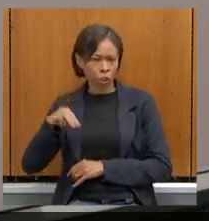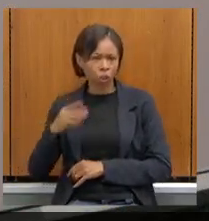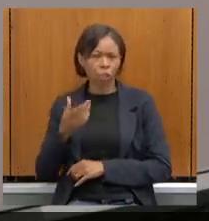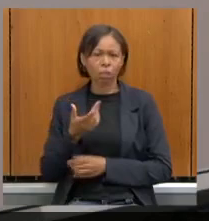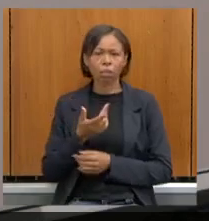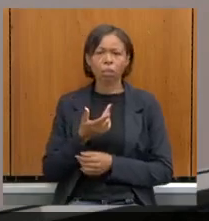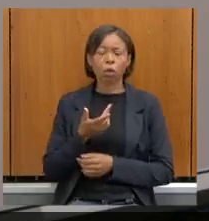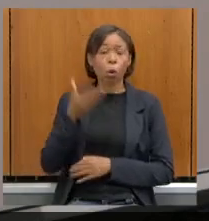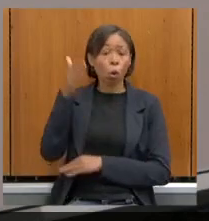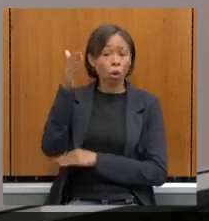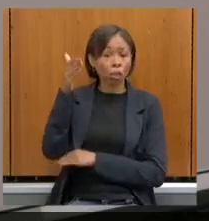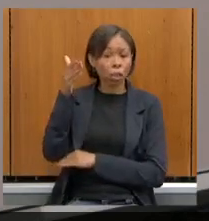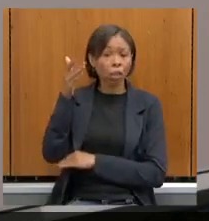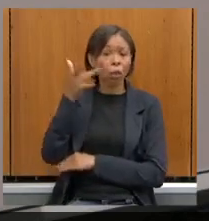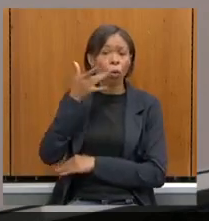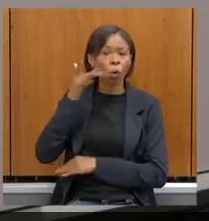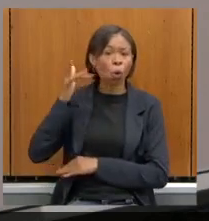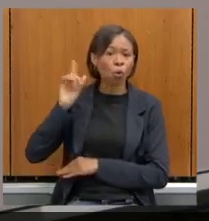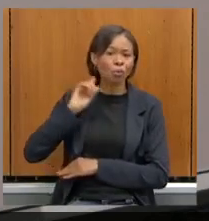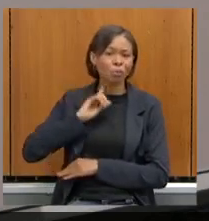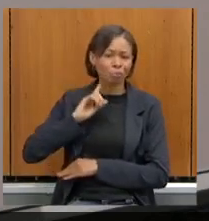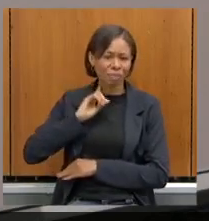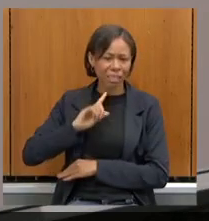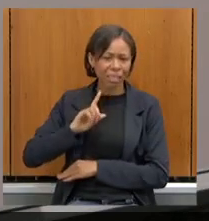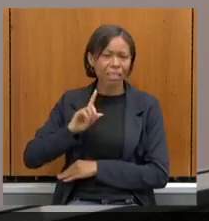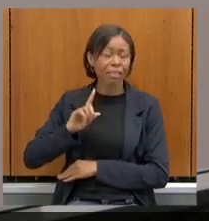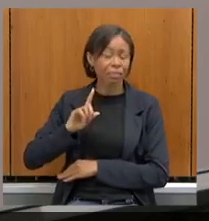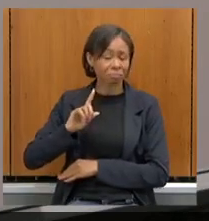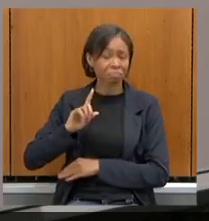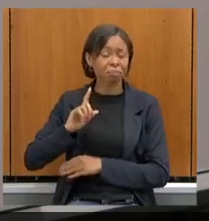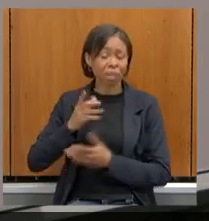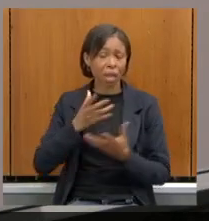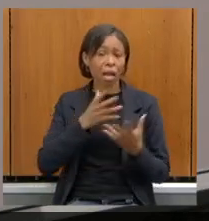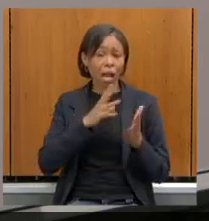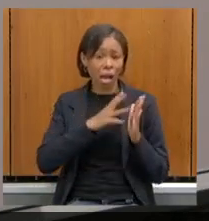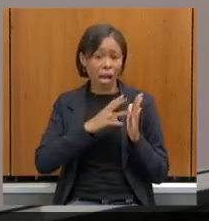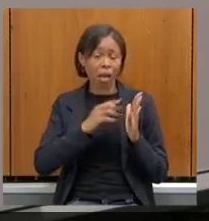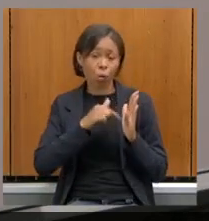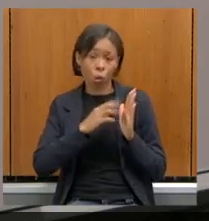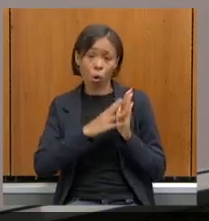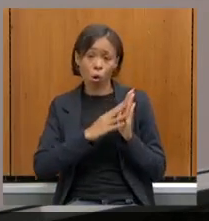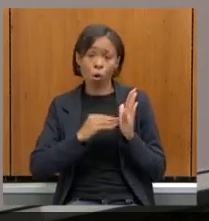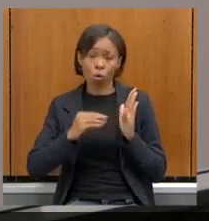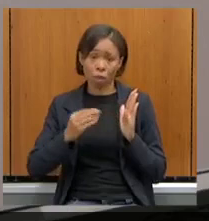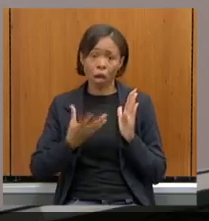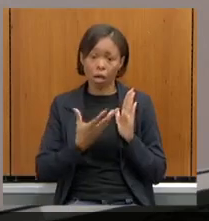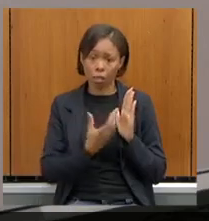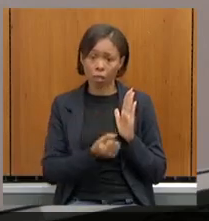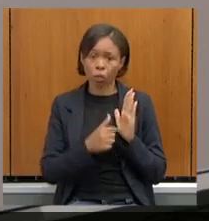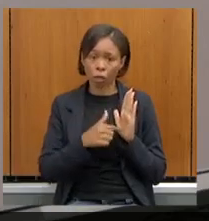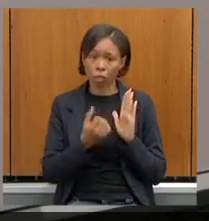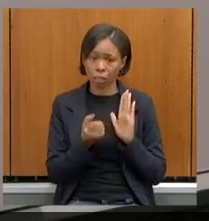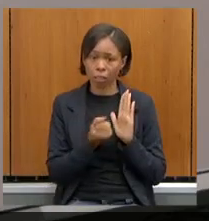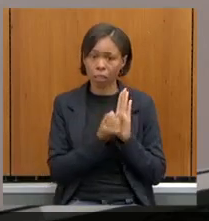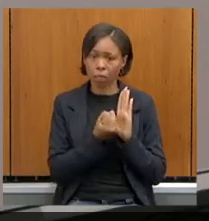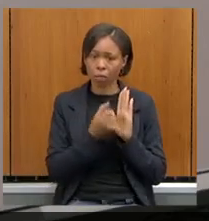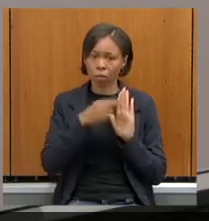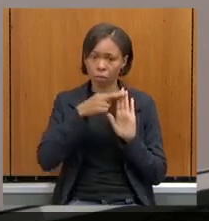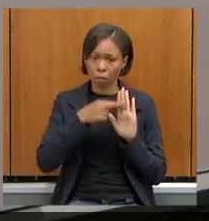funcionando de uma forma muito interessante. Não está funcionando na sua forma plena, obviamente,